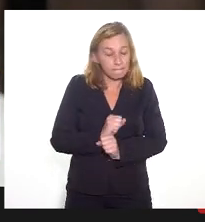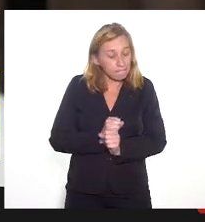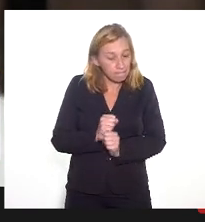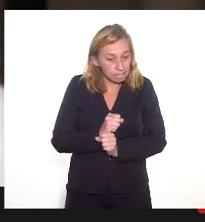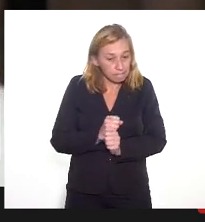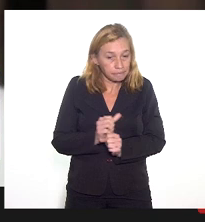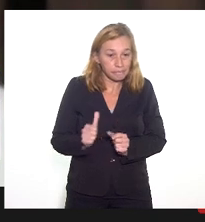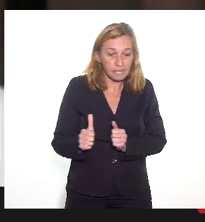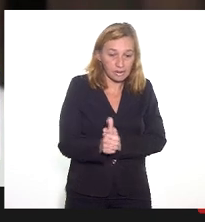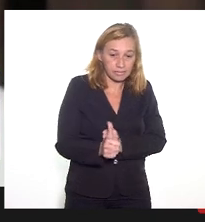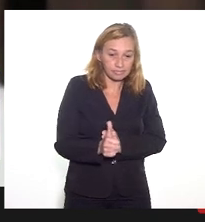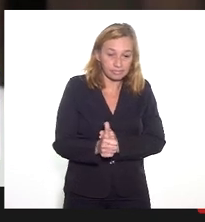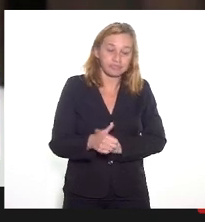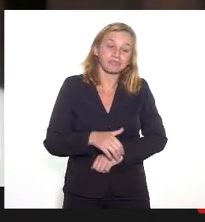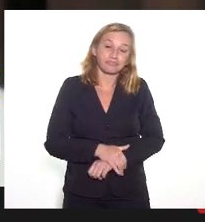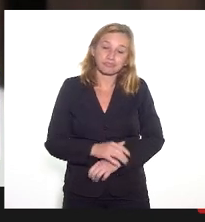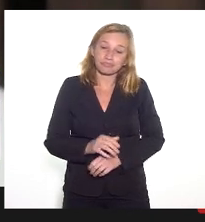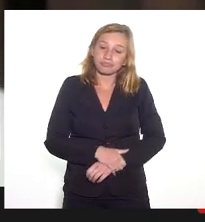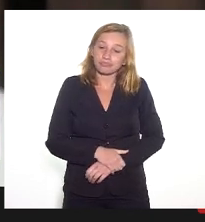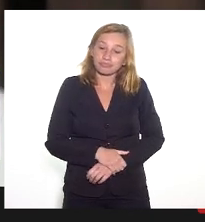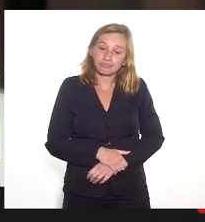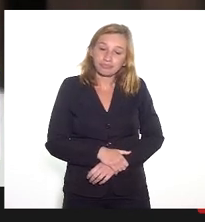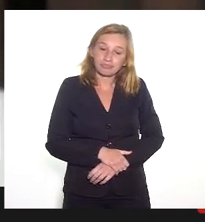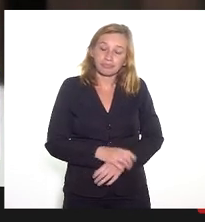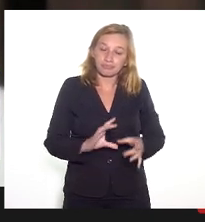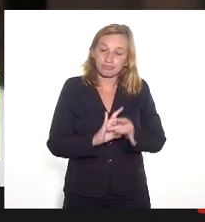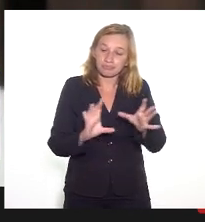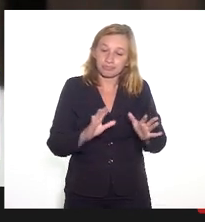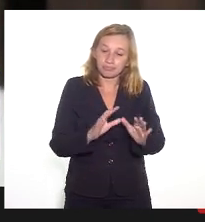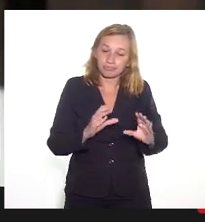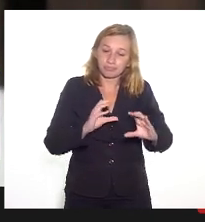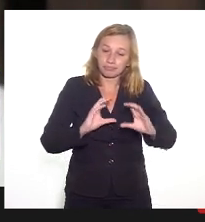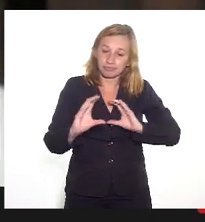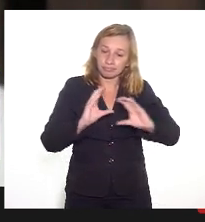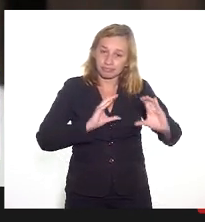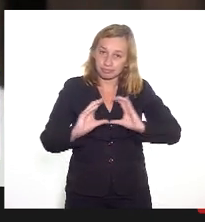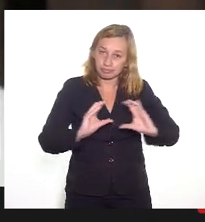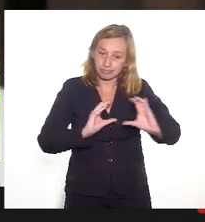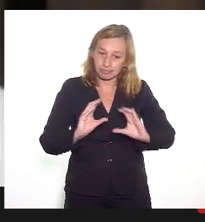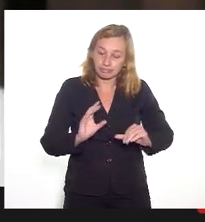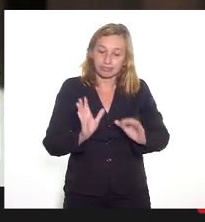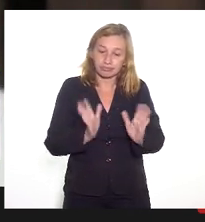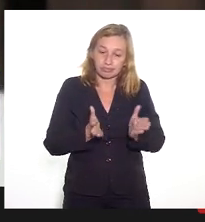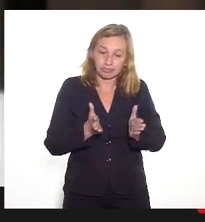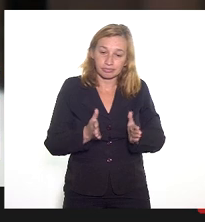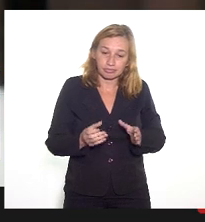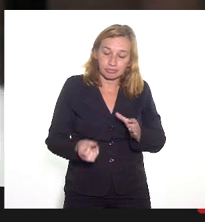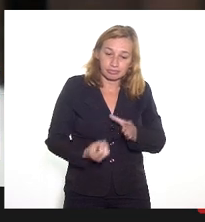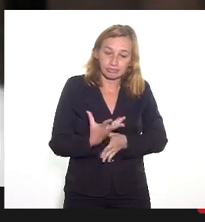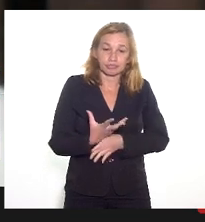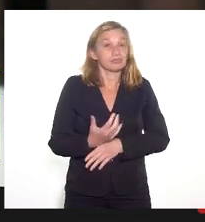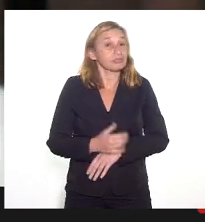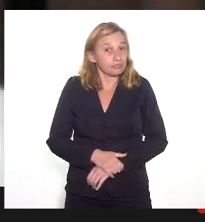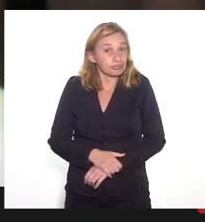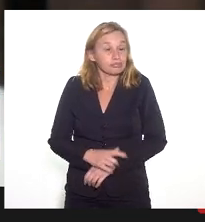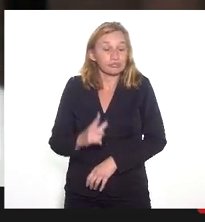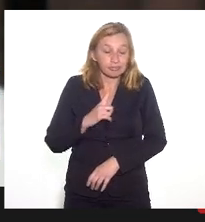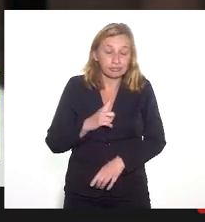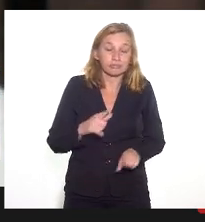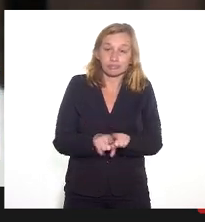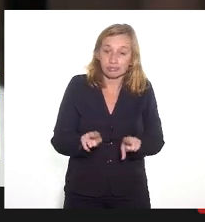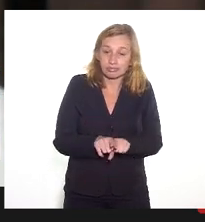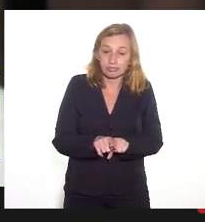a Frente Parlamentar pela Democratização da Comunicação. Estamos tentando agora, nesse momento, reconstruí-la. E tivemos também,